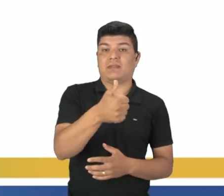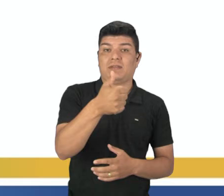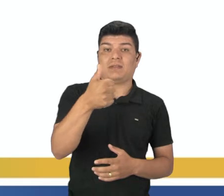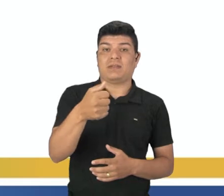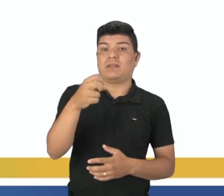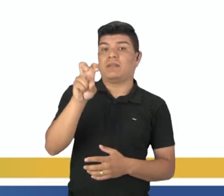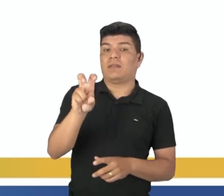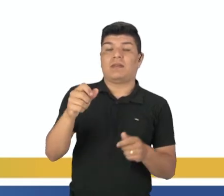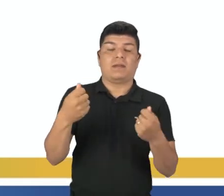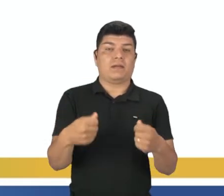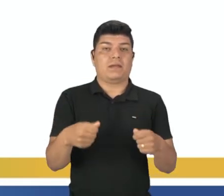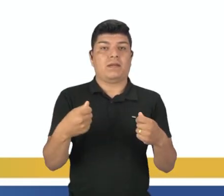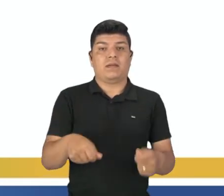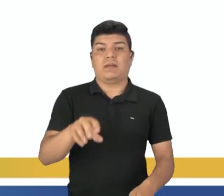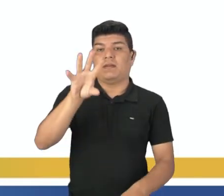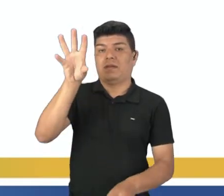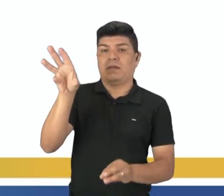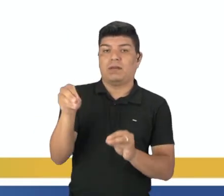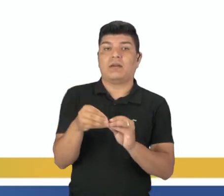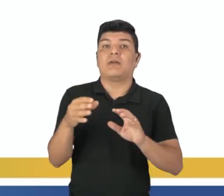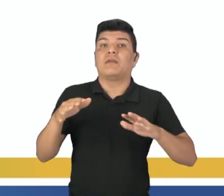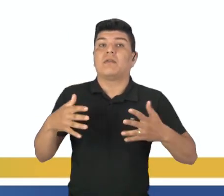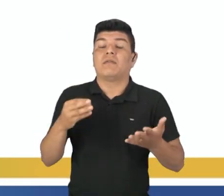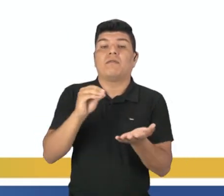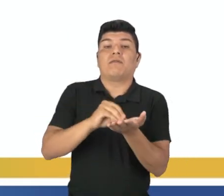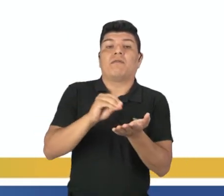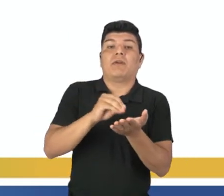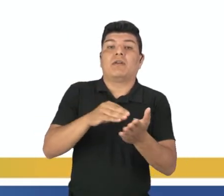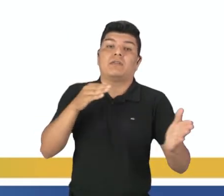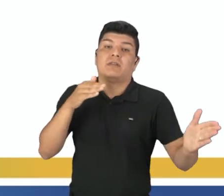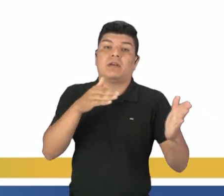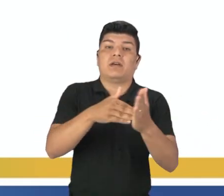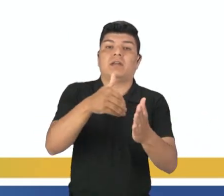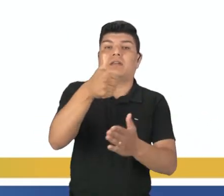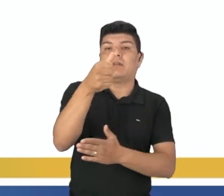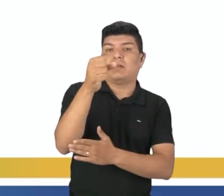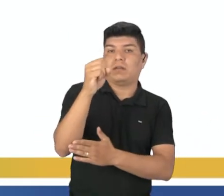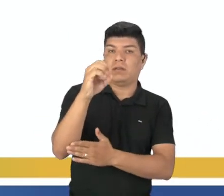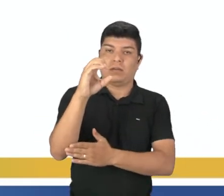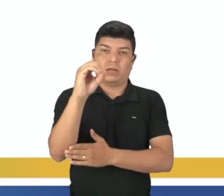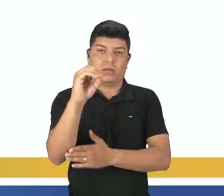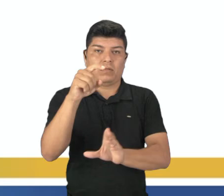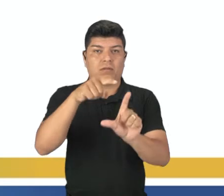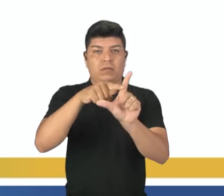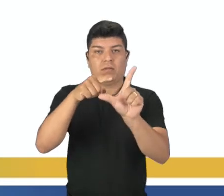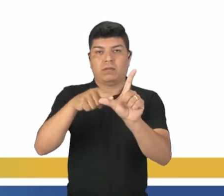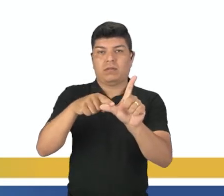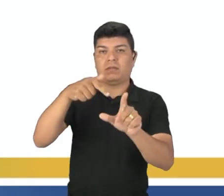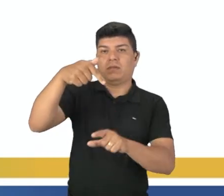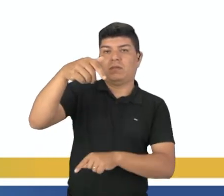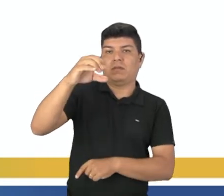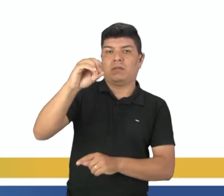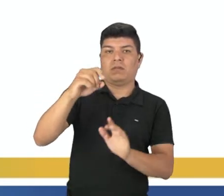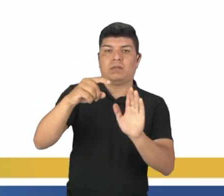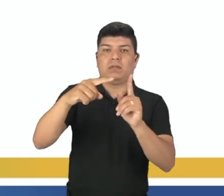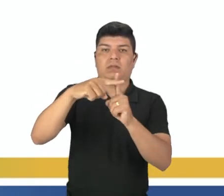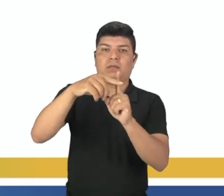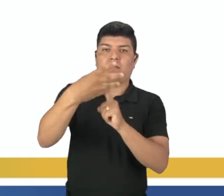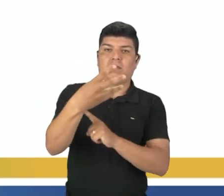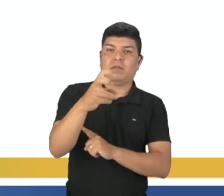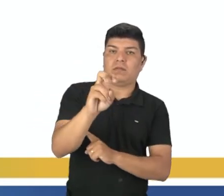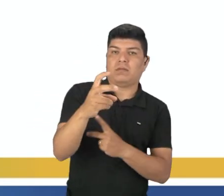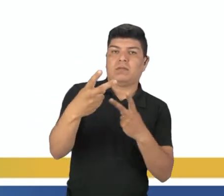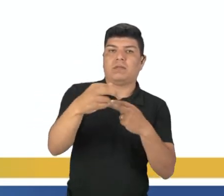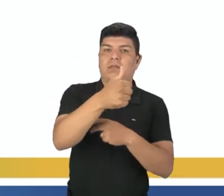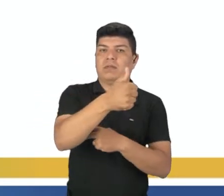o que você precisa concluir, né? Quanto que falta para chegar em 180 graus? 70 mais 45 deu 115 graus,